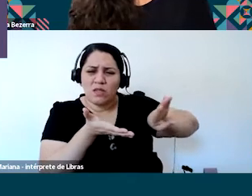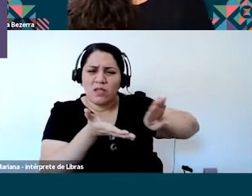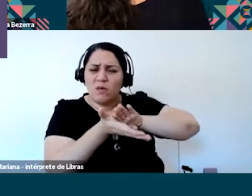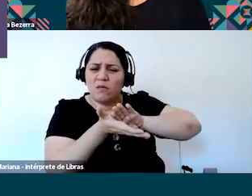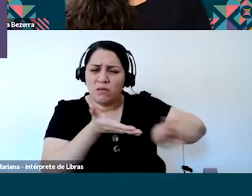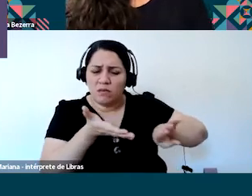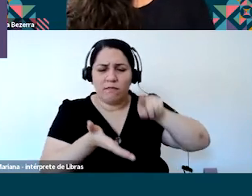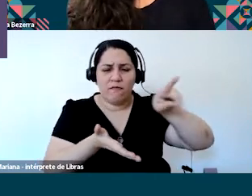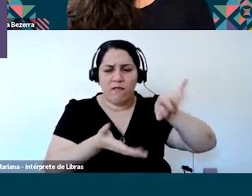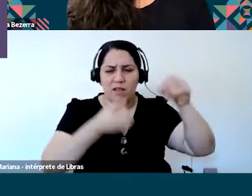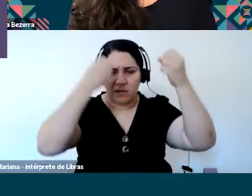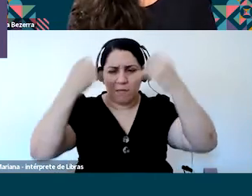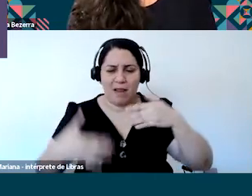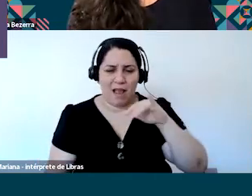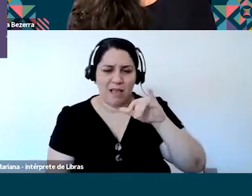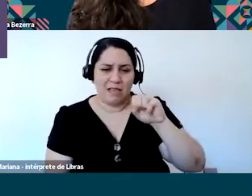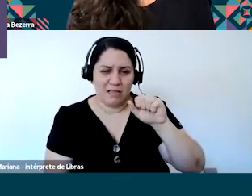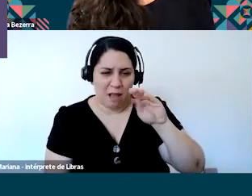explicar um pouquinho mais sobre isso.